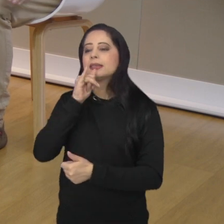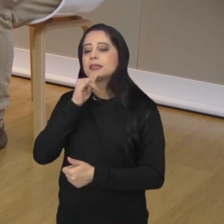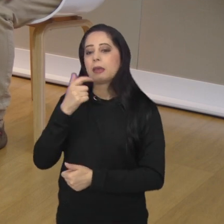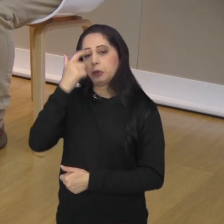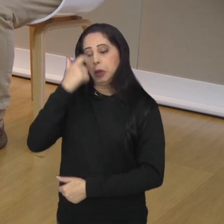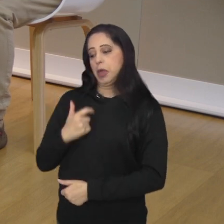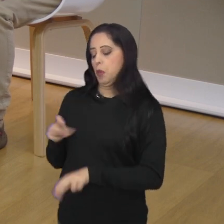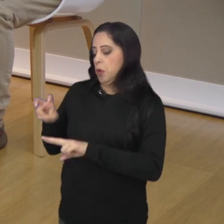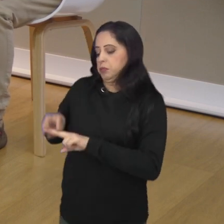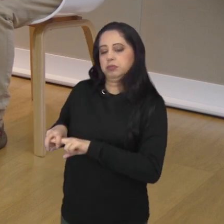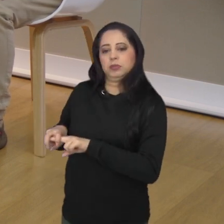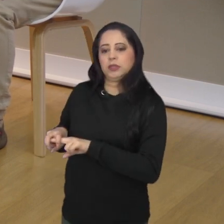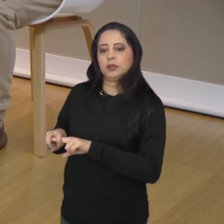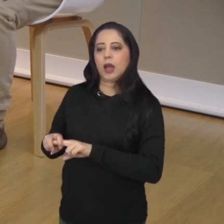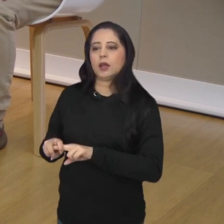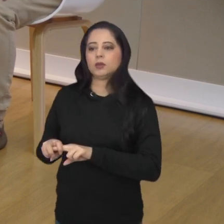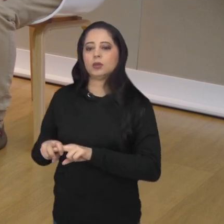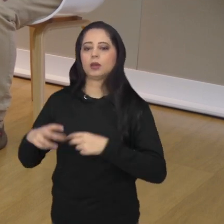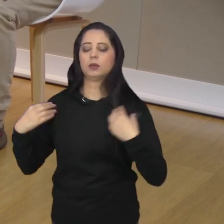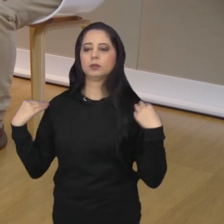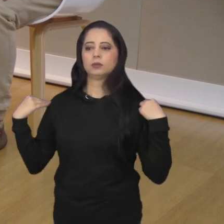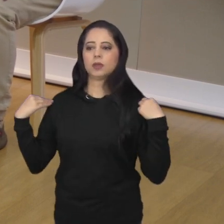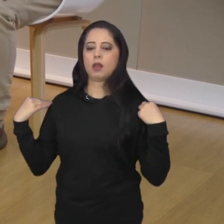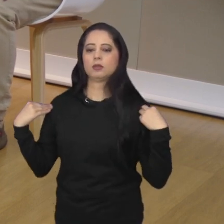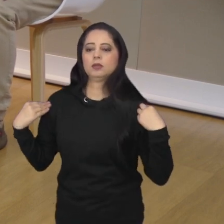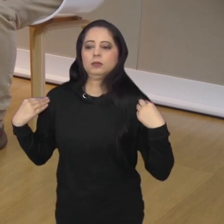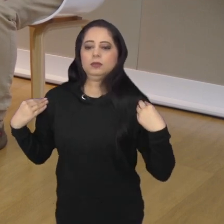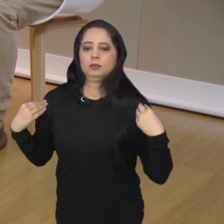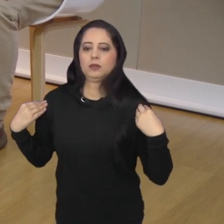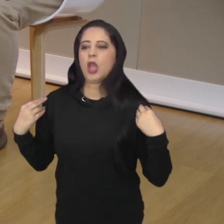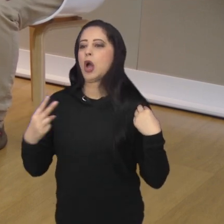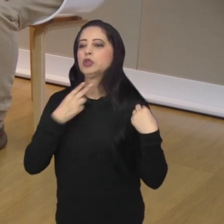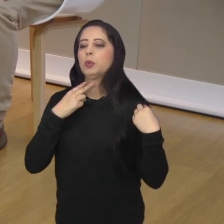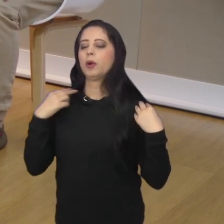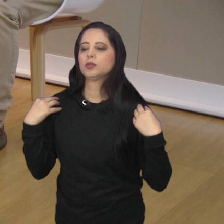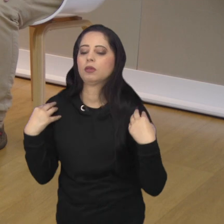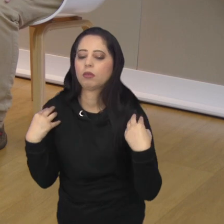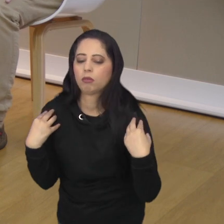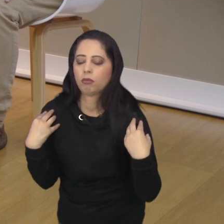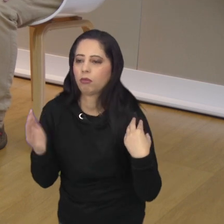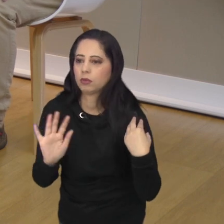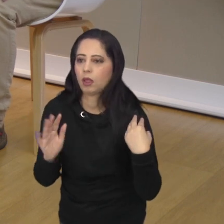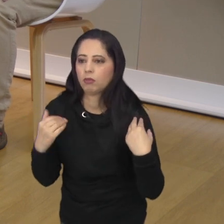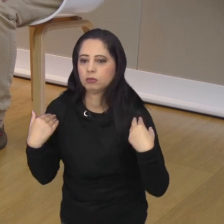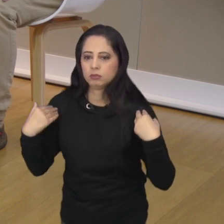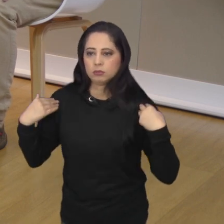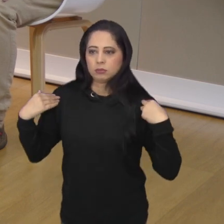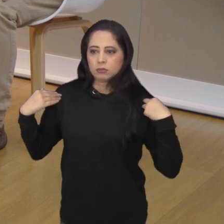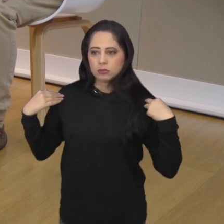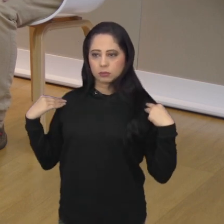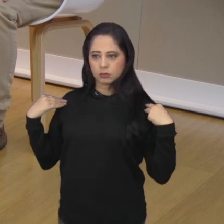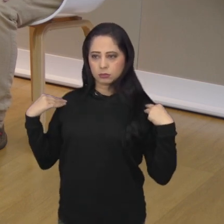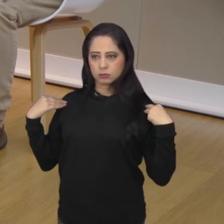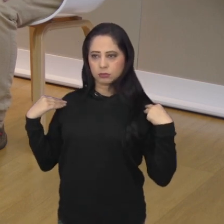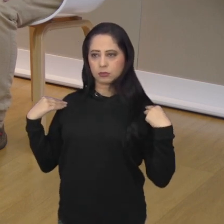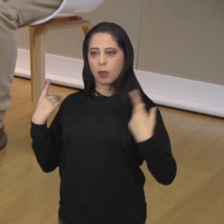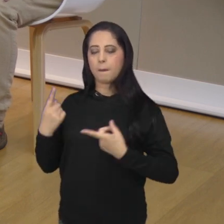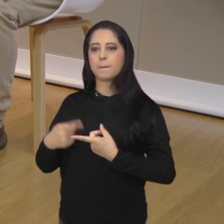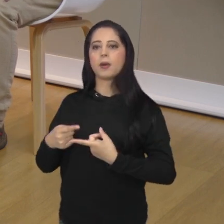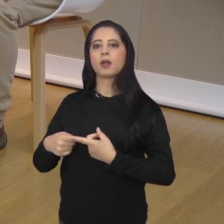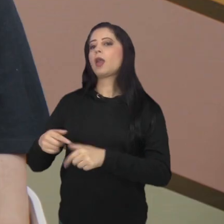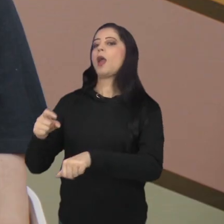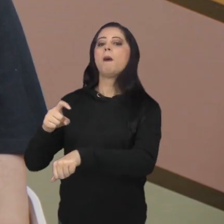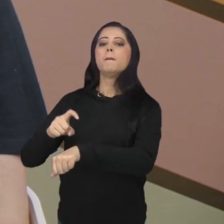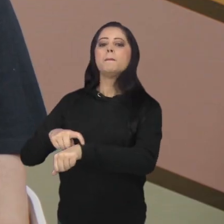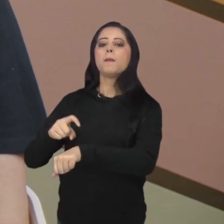estou agora, numa cadeira, com a coluna ereta. A Sempre ereto. única exigência é a coluna ereta, porque nesse